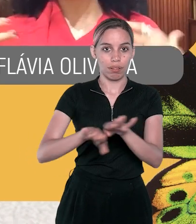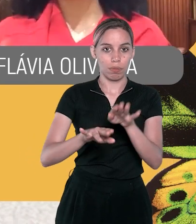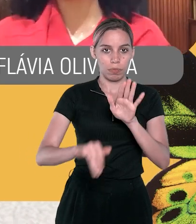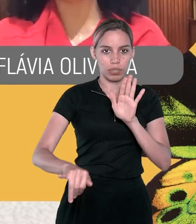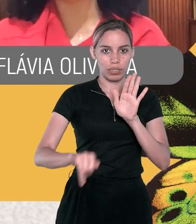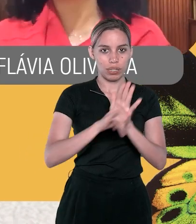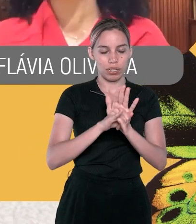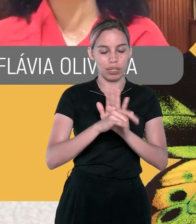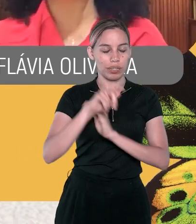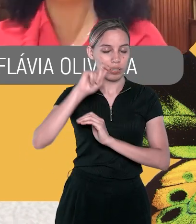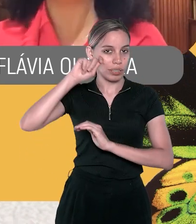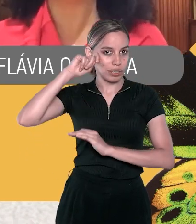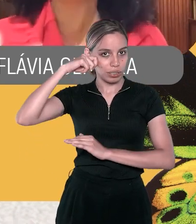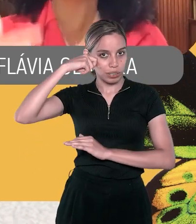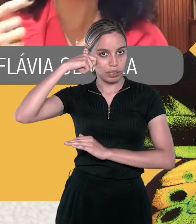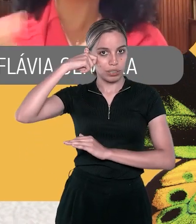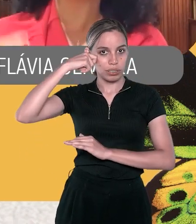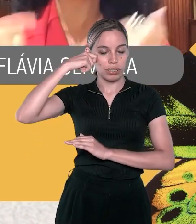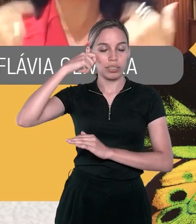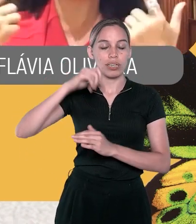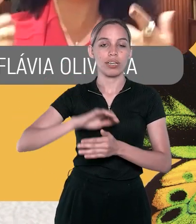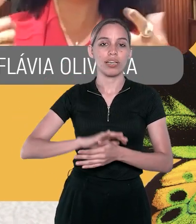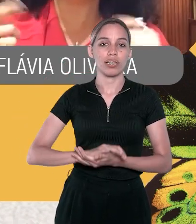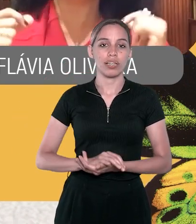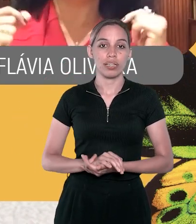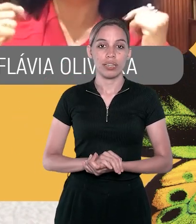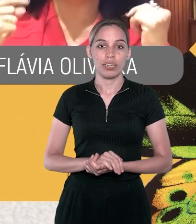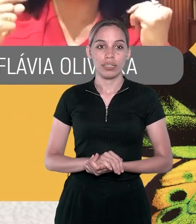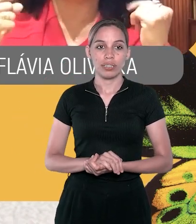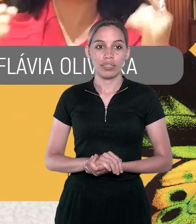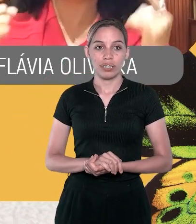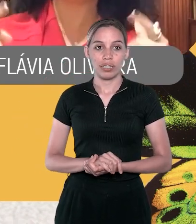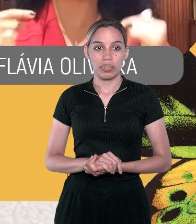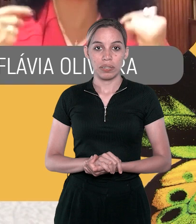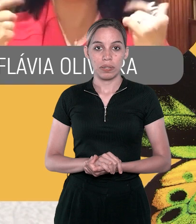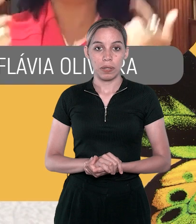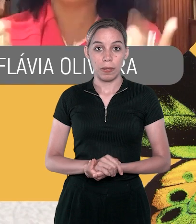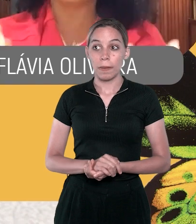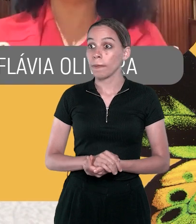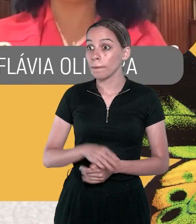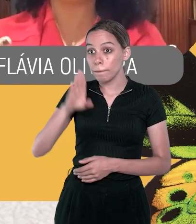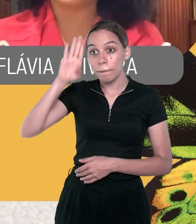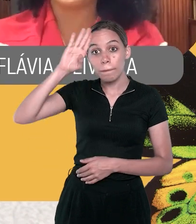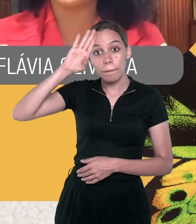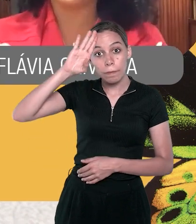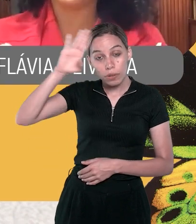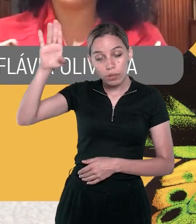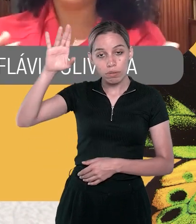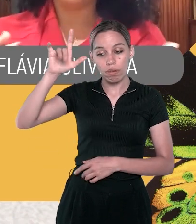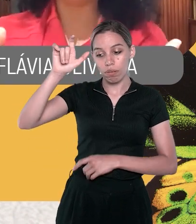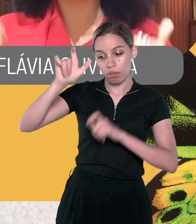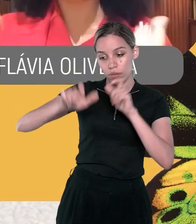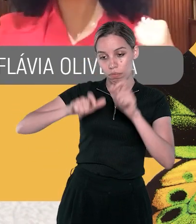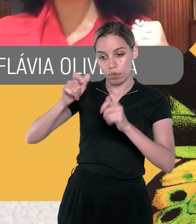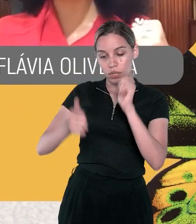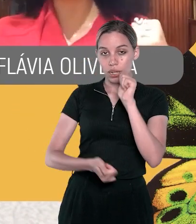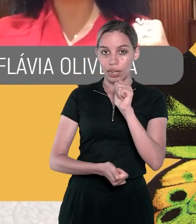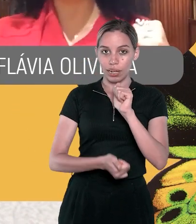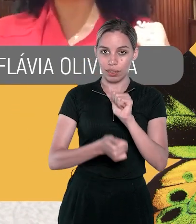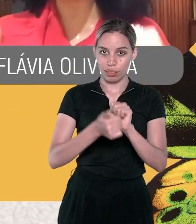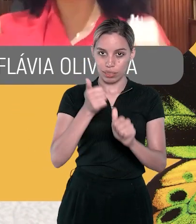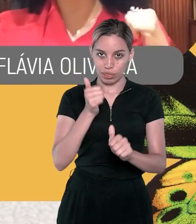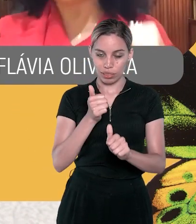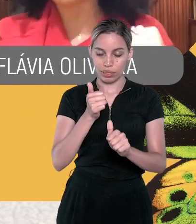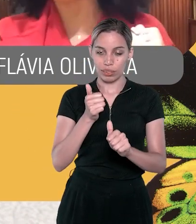muito fortemente encampada, inclusive por esses artistas e atletas, né? Que lá nos